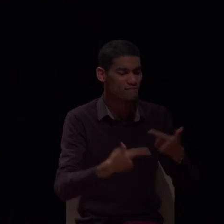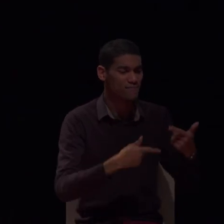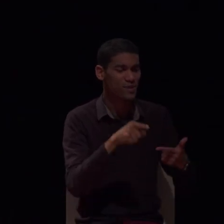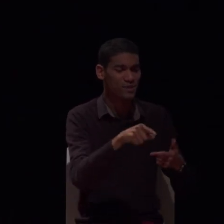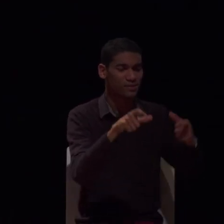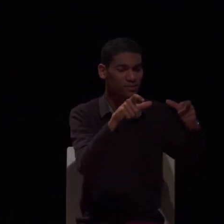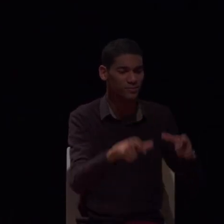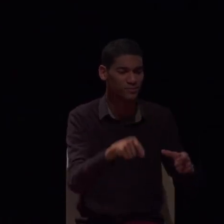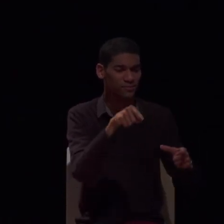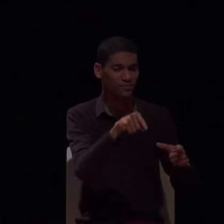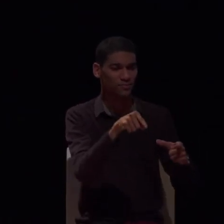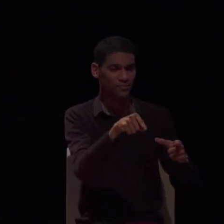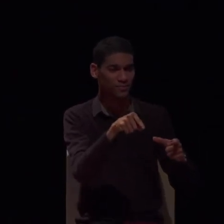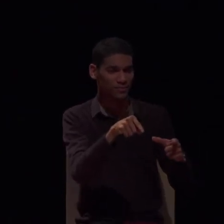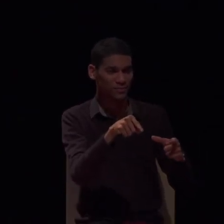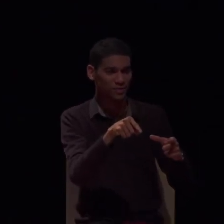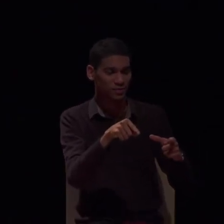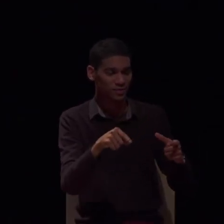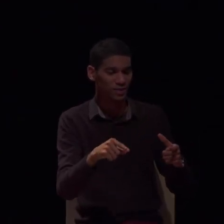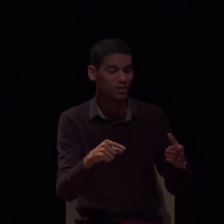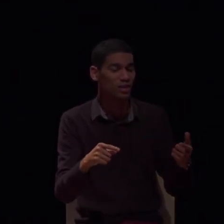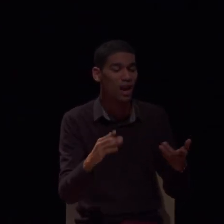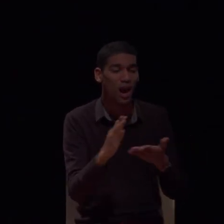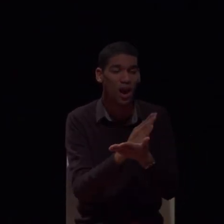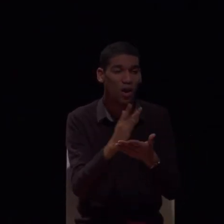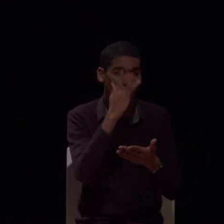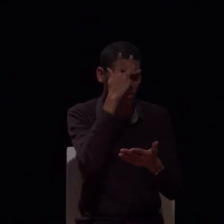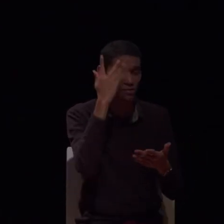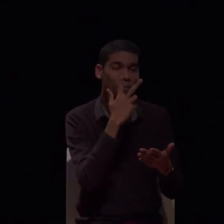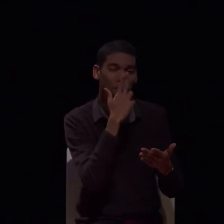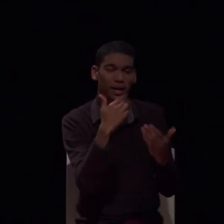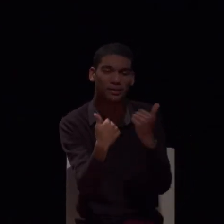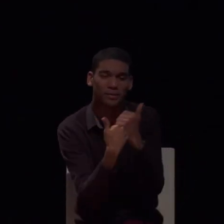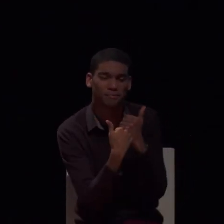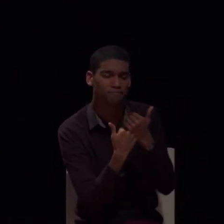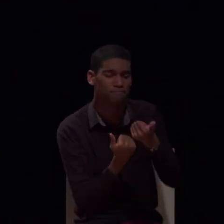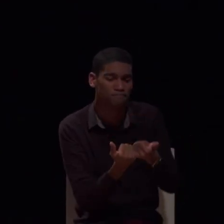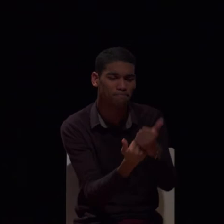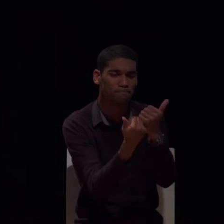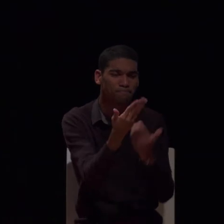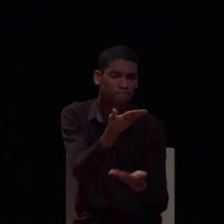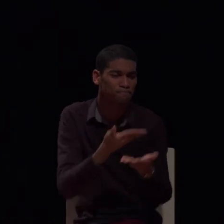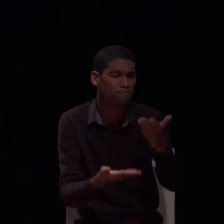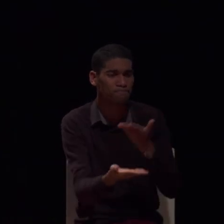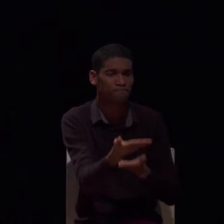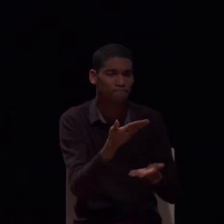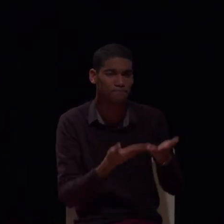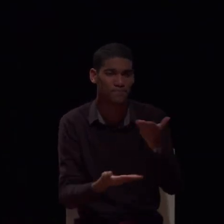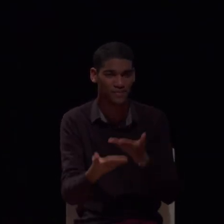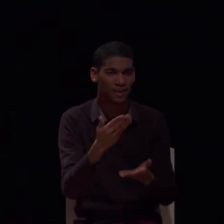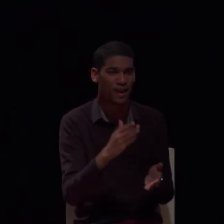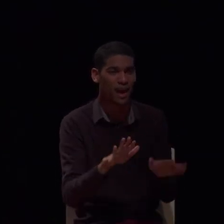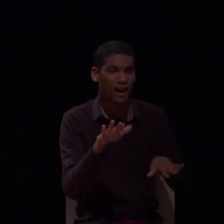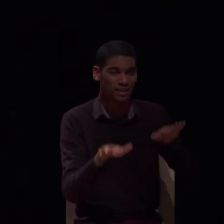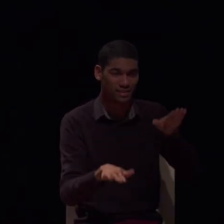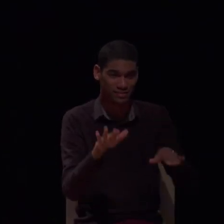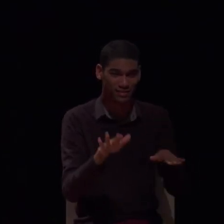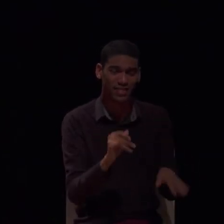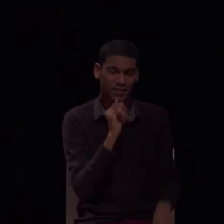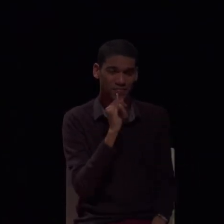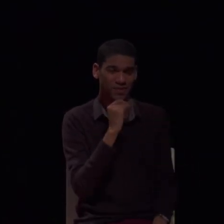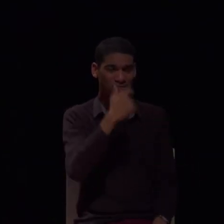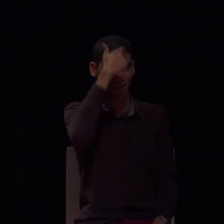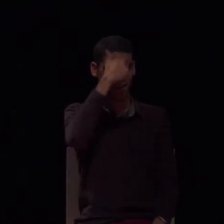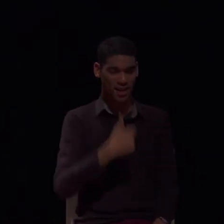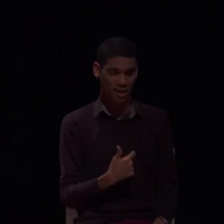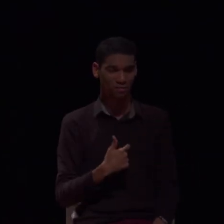é fez com que as pessoas pudessem se apoiar então essa dificuldade de seu elefante branco quando chega na